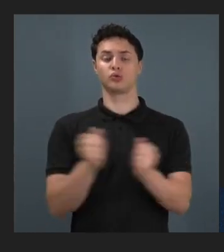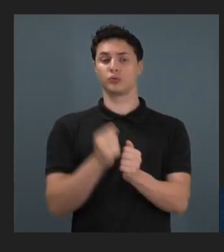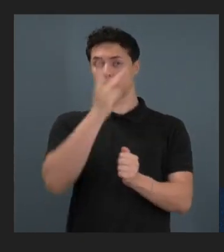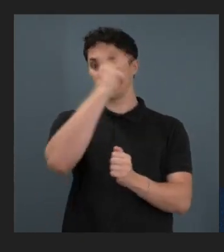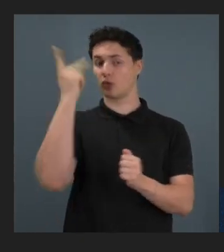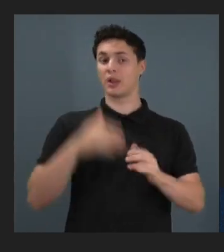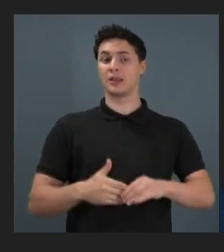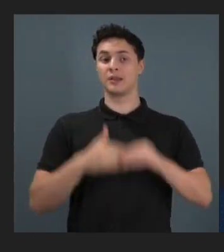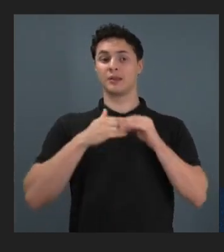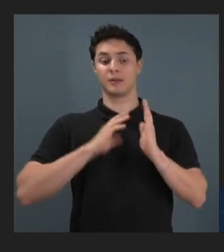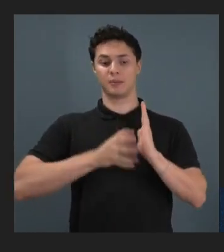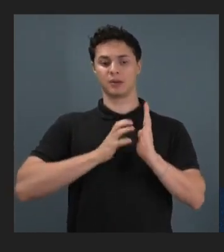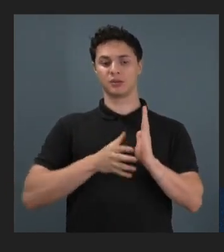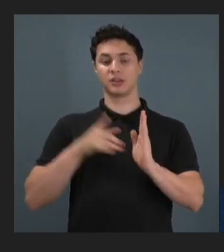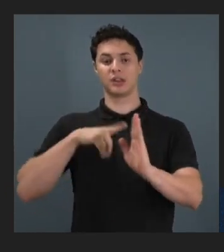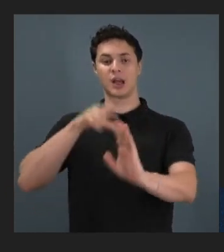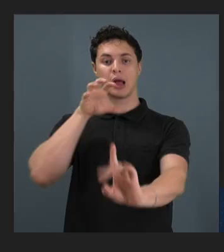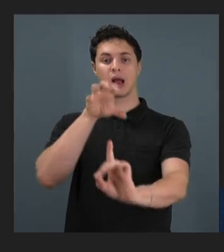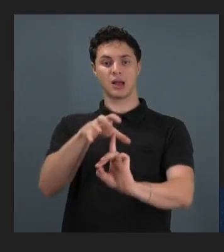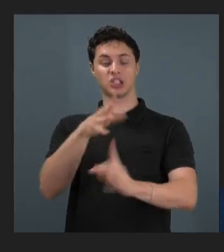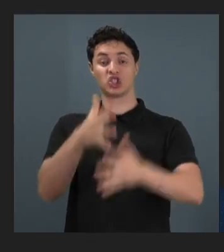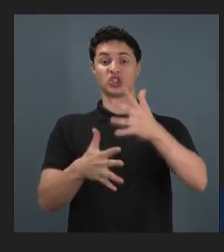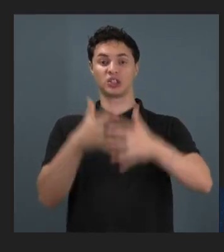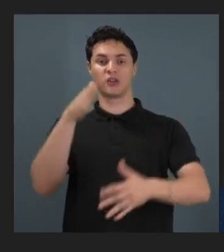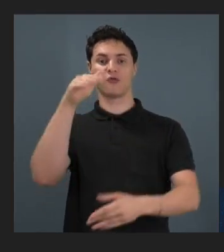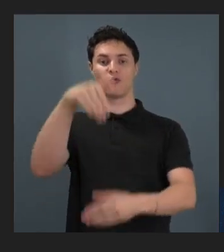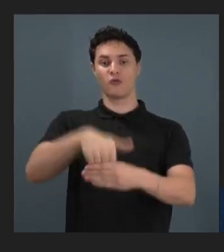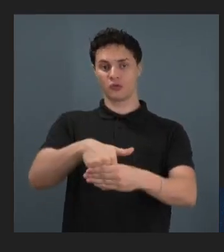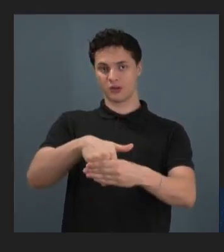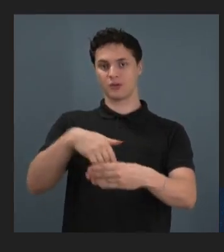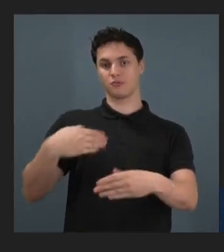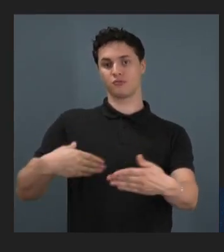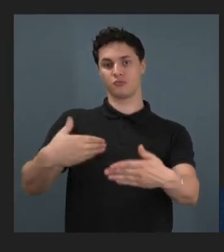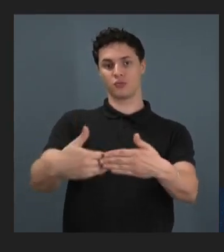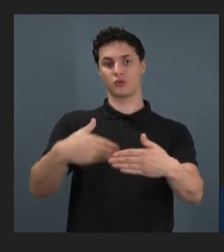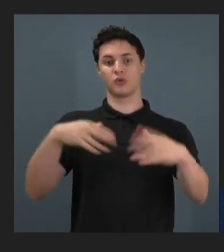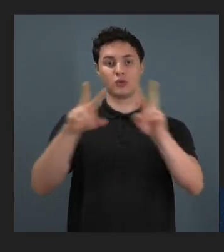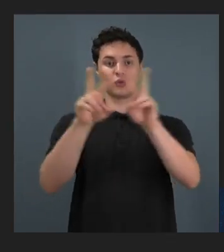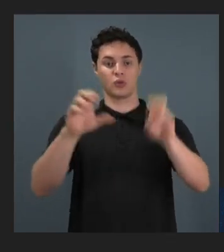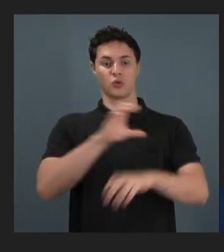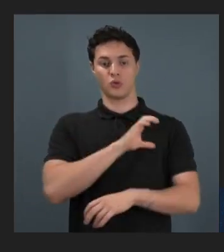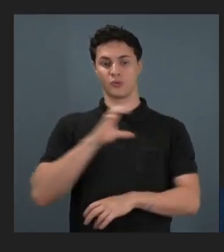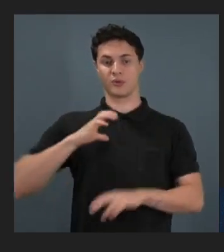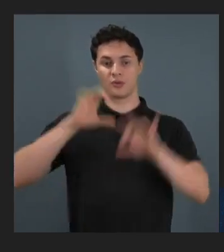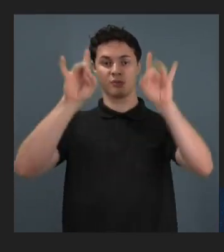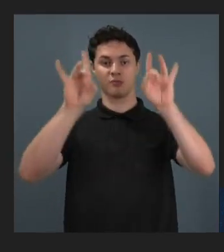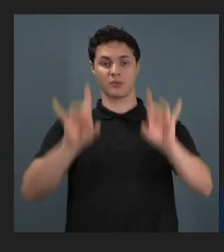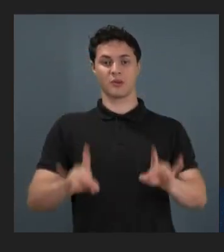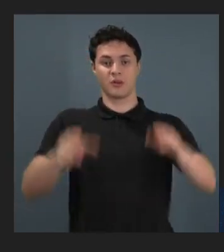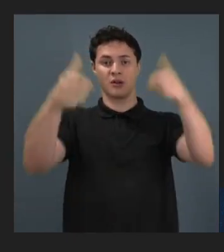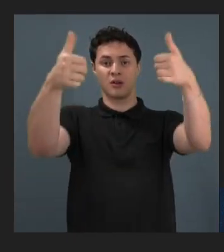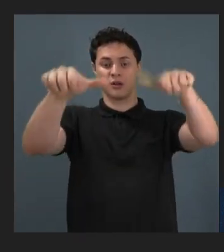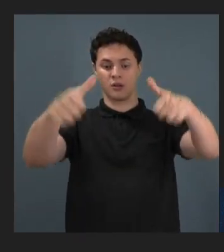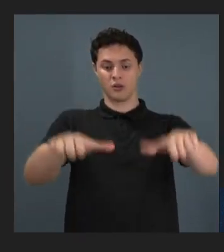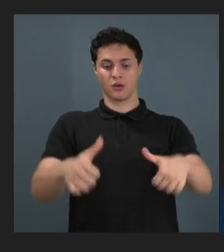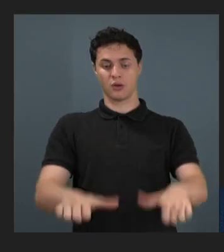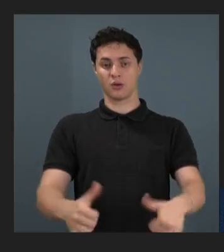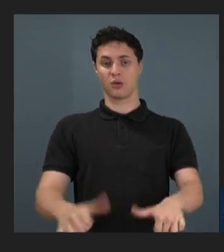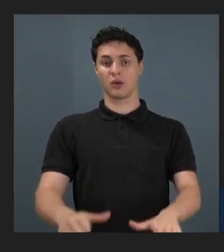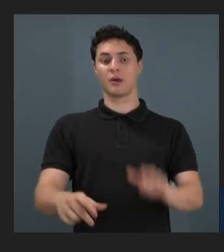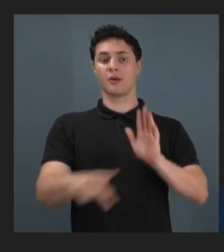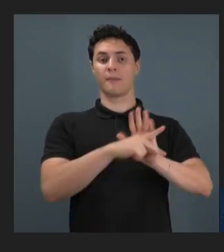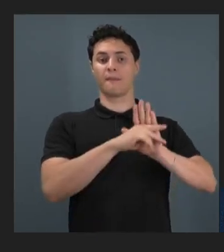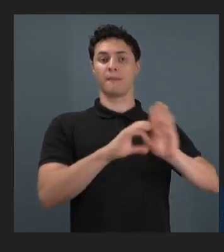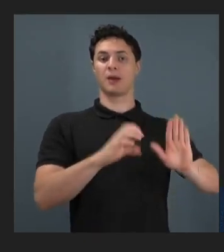partidários, interfere diretamente em votação em curso na comissão especial que analisava a PEC